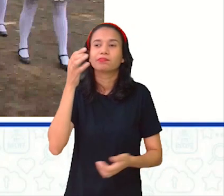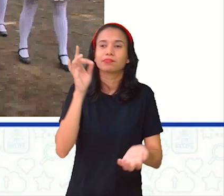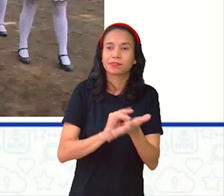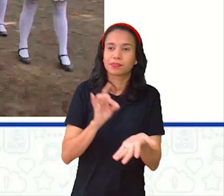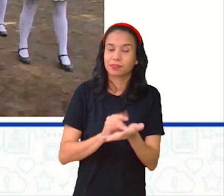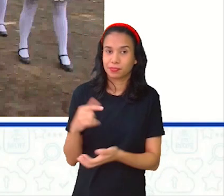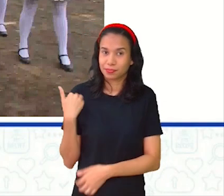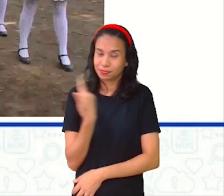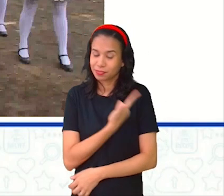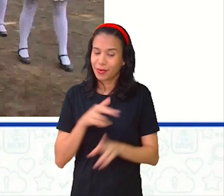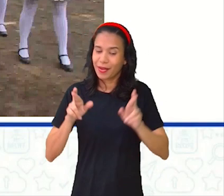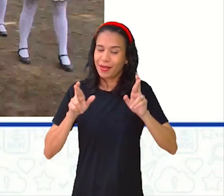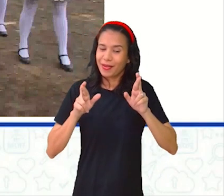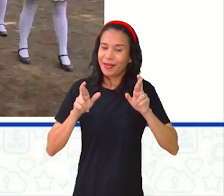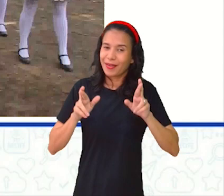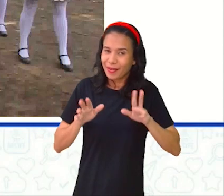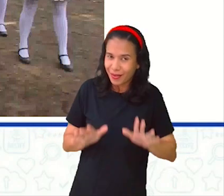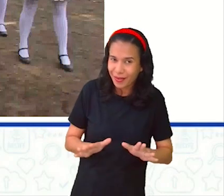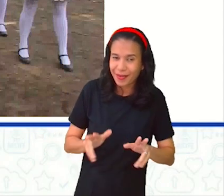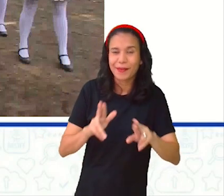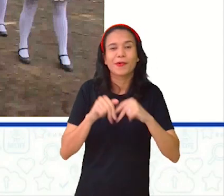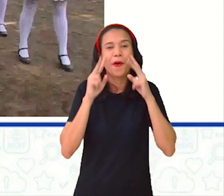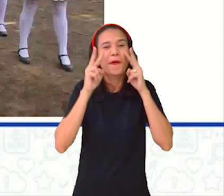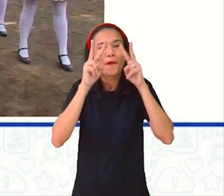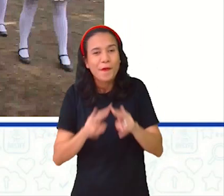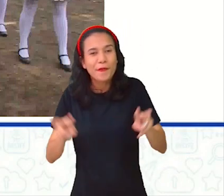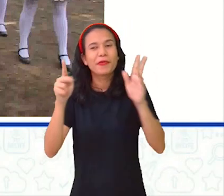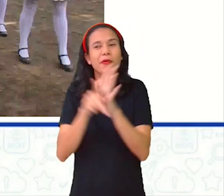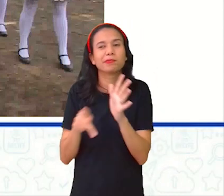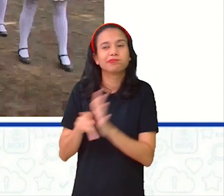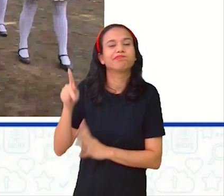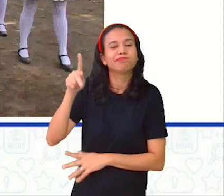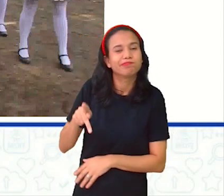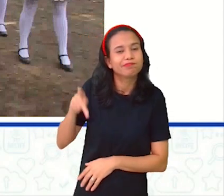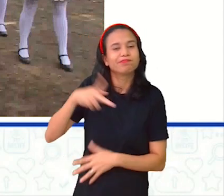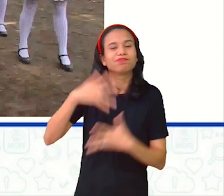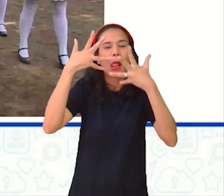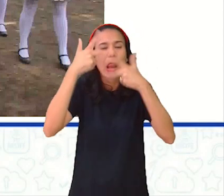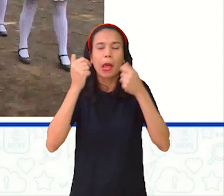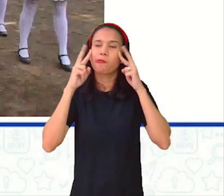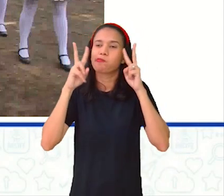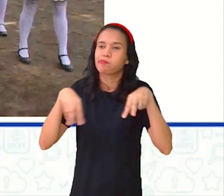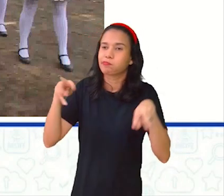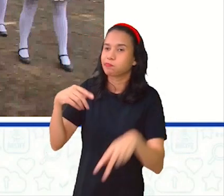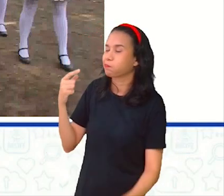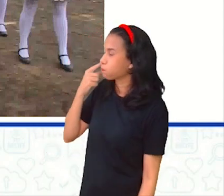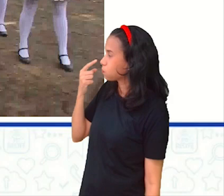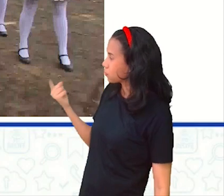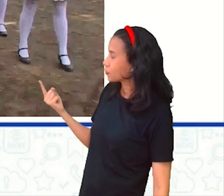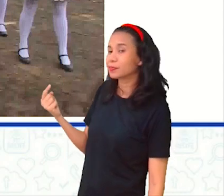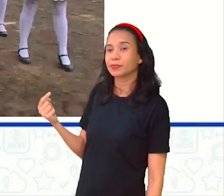a gente relaxar um pouquinho. Então, aí vocês viram um pastoril belíssimo, né? Muito bonito esse